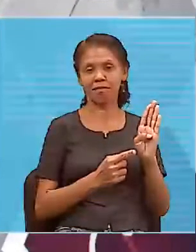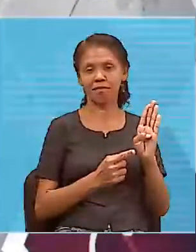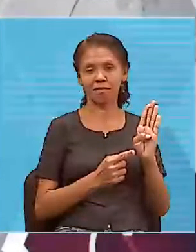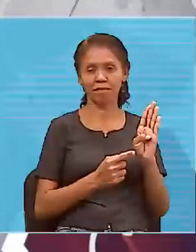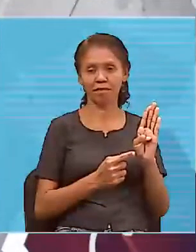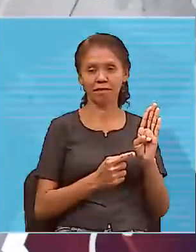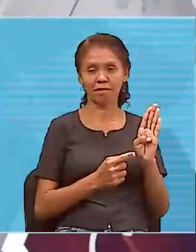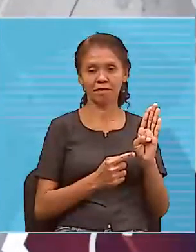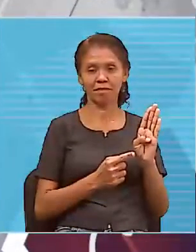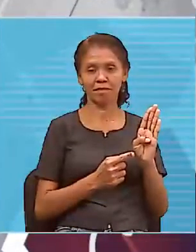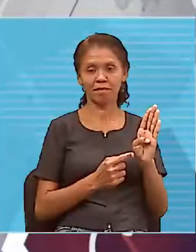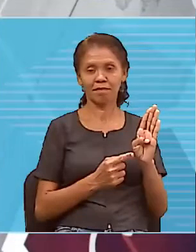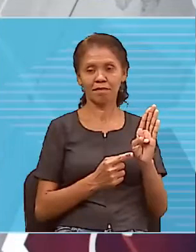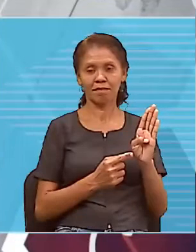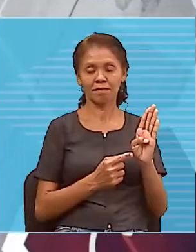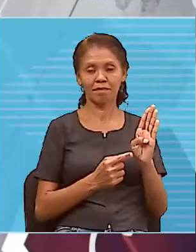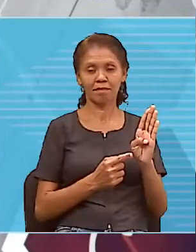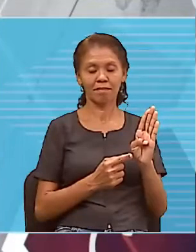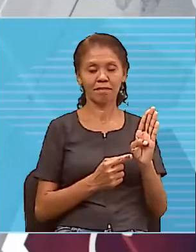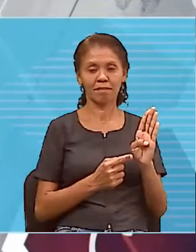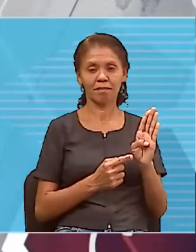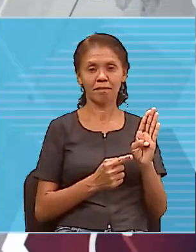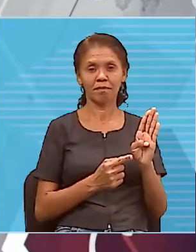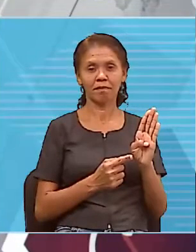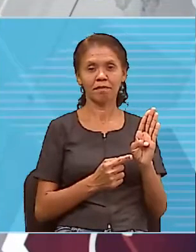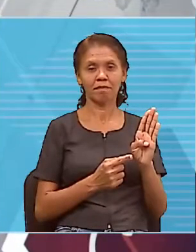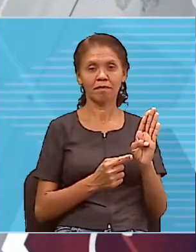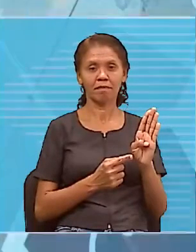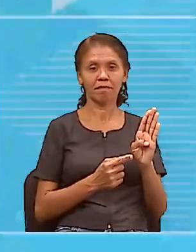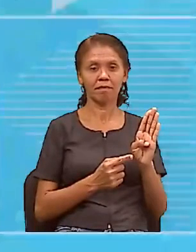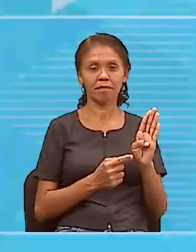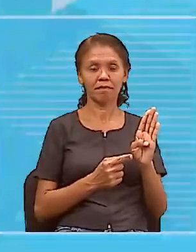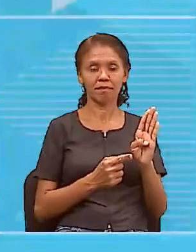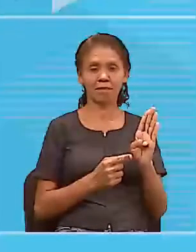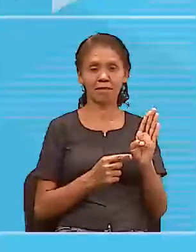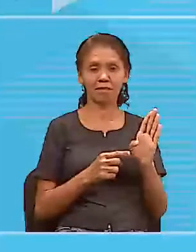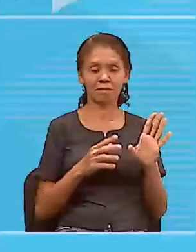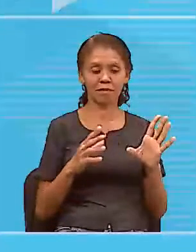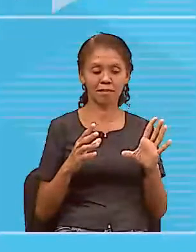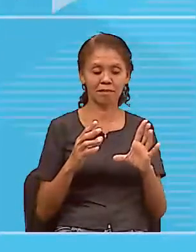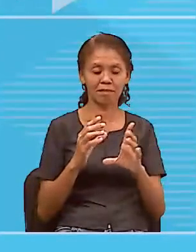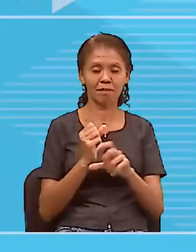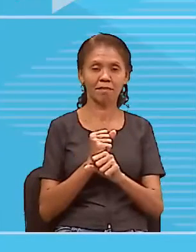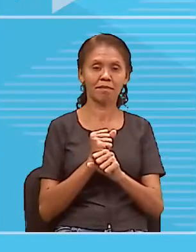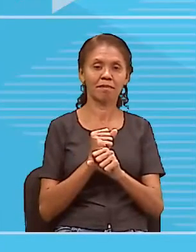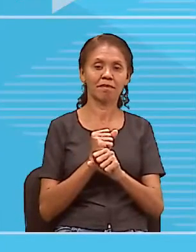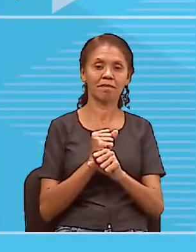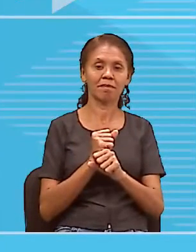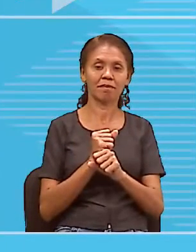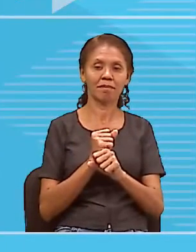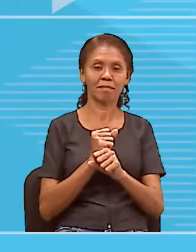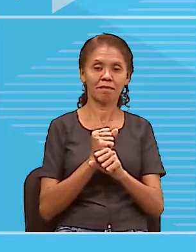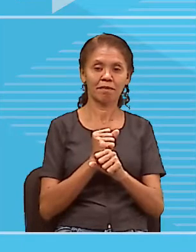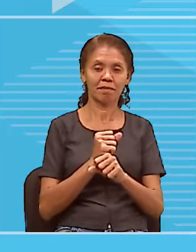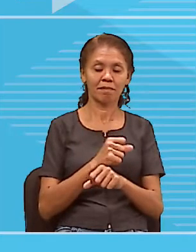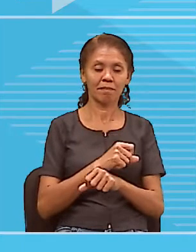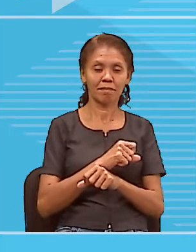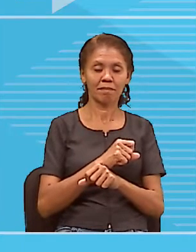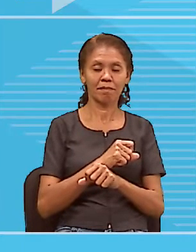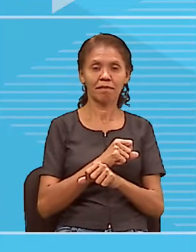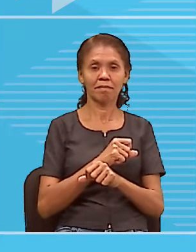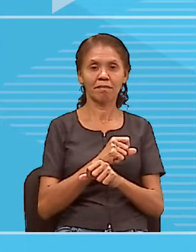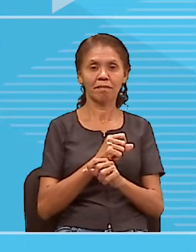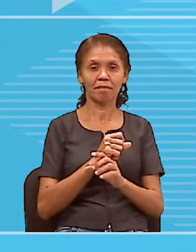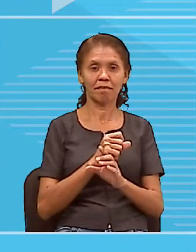delas a amplitude é somada Ou seja eu cresço a